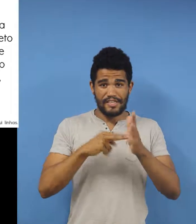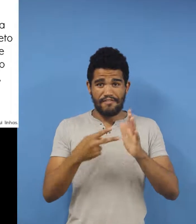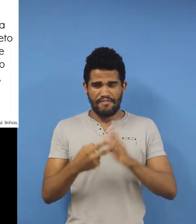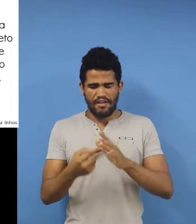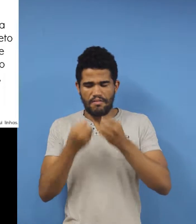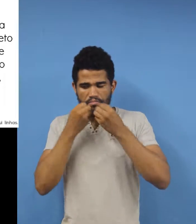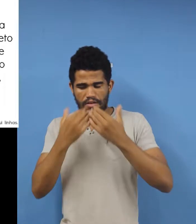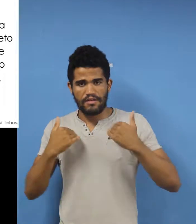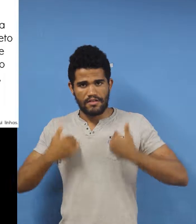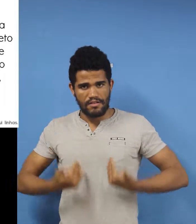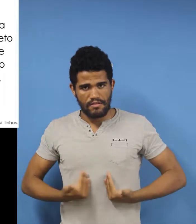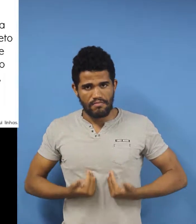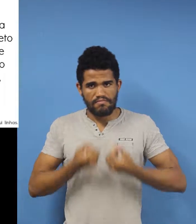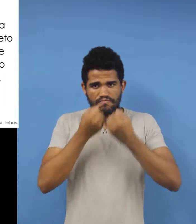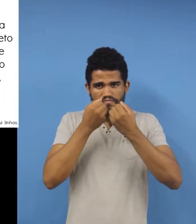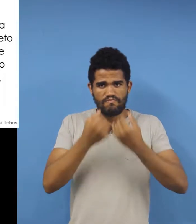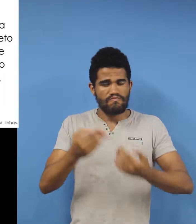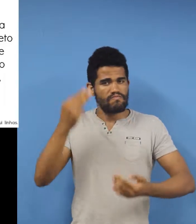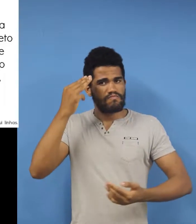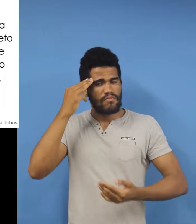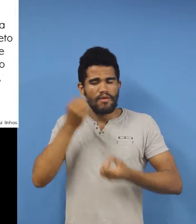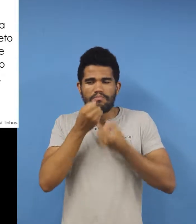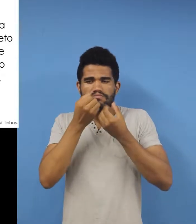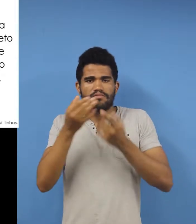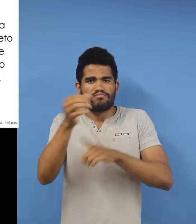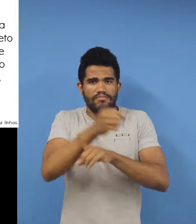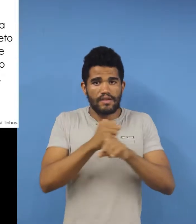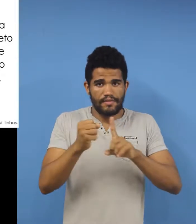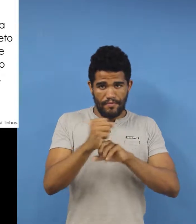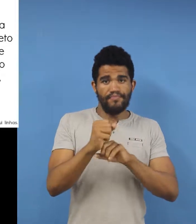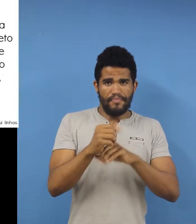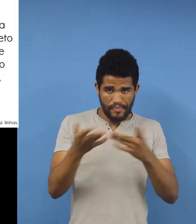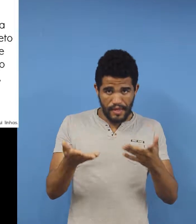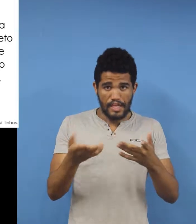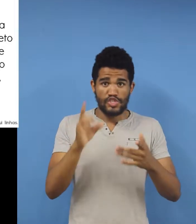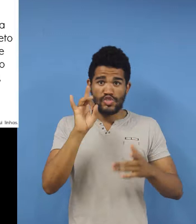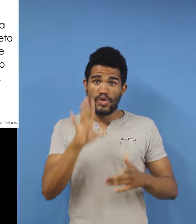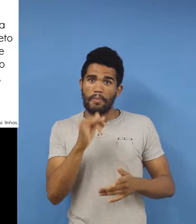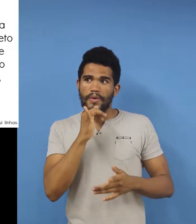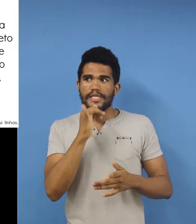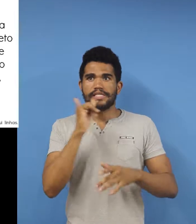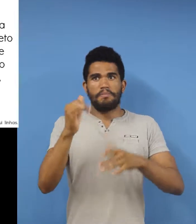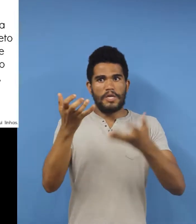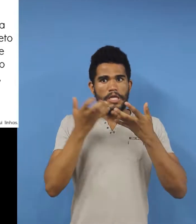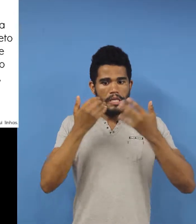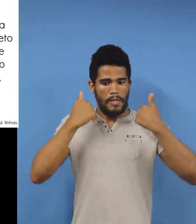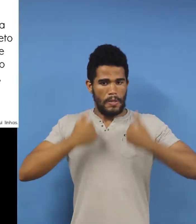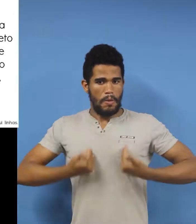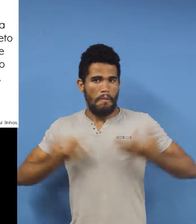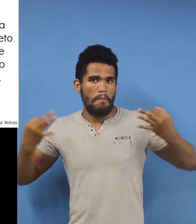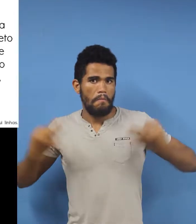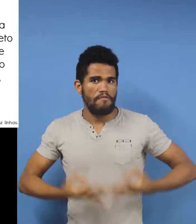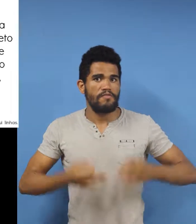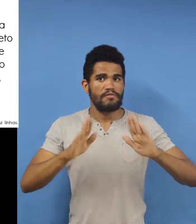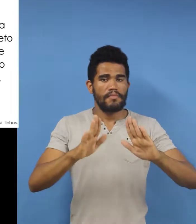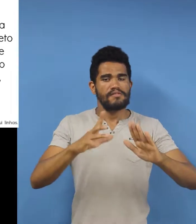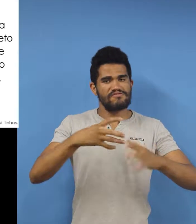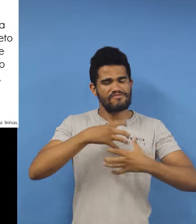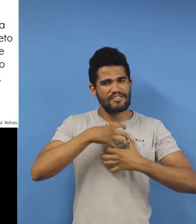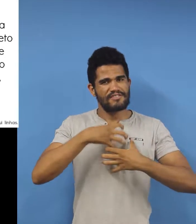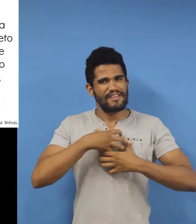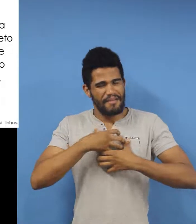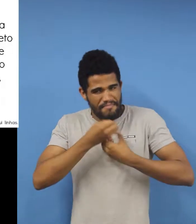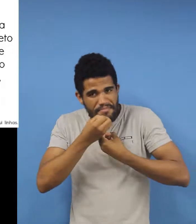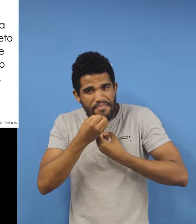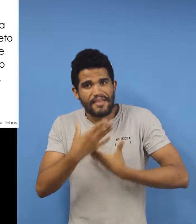completo bem-estar físico, mental e social. Logo, é possível entender que não se trata apenas de